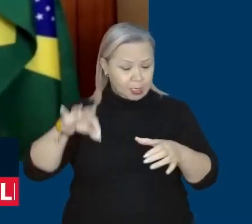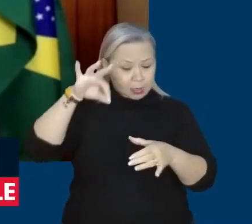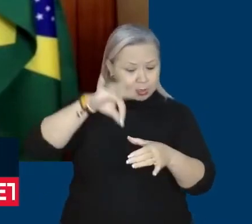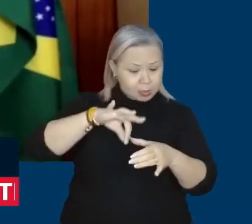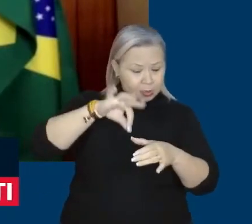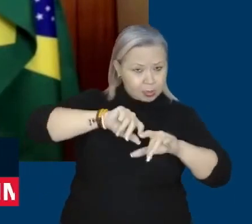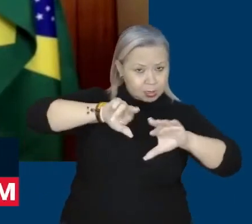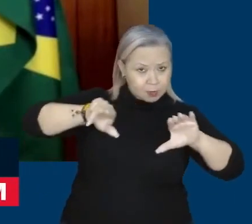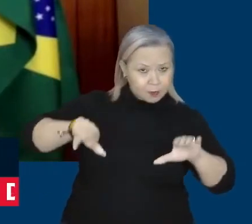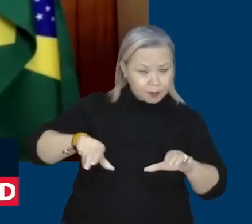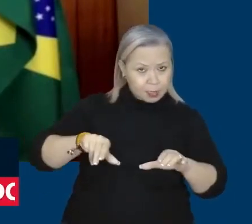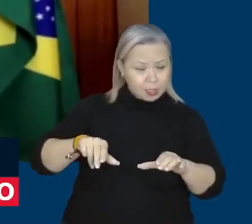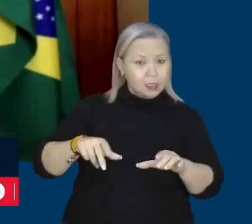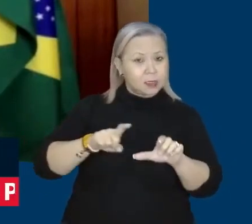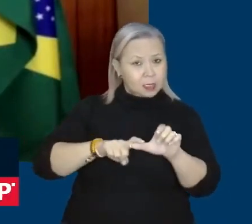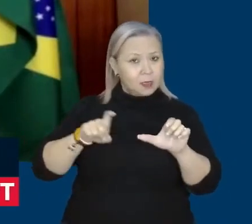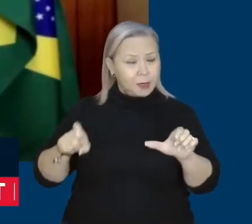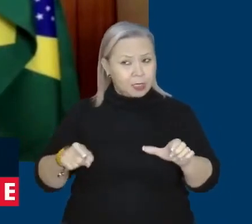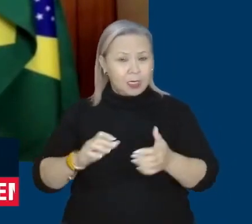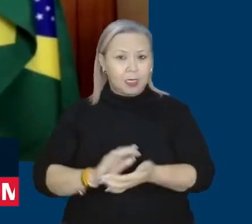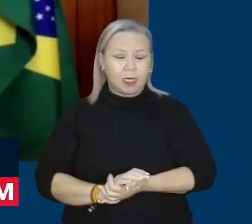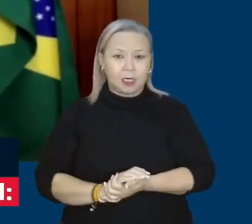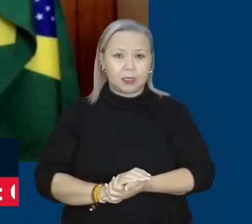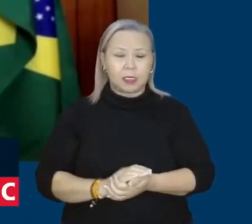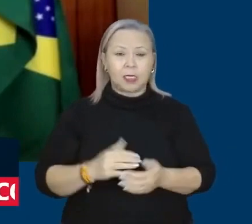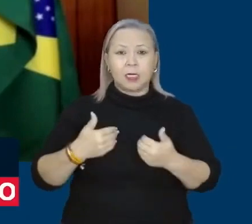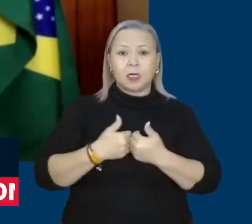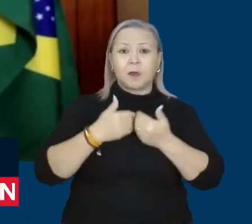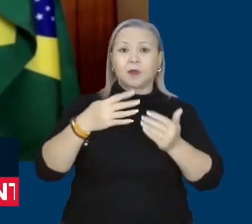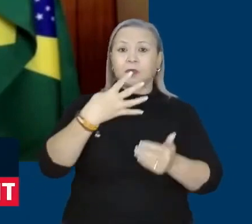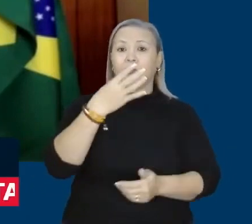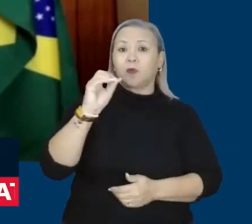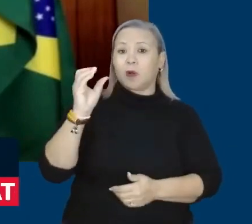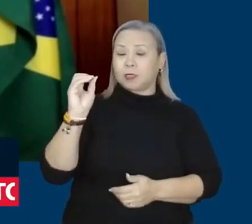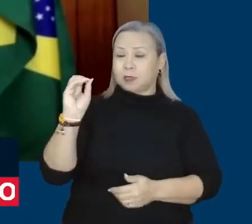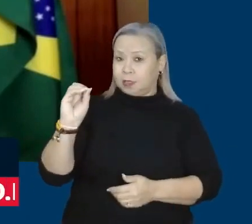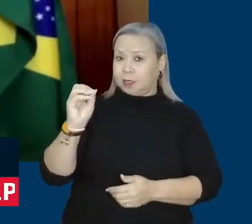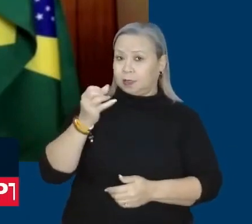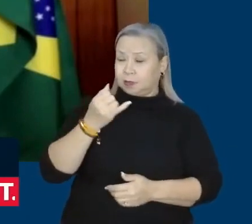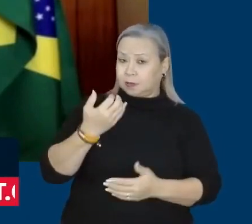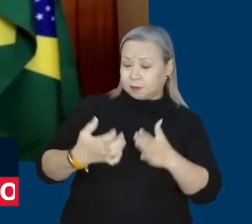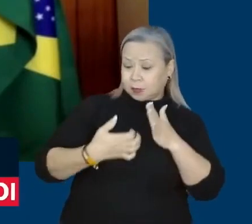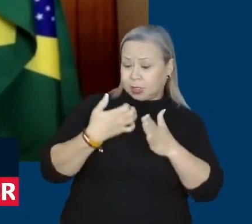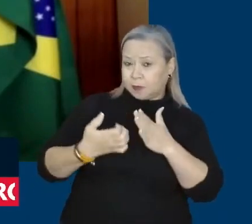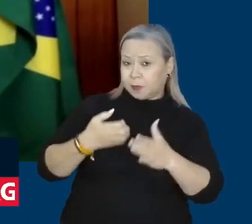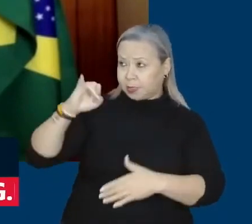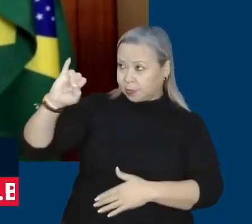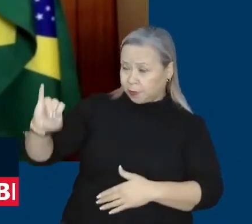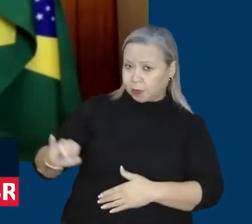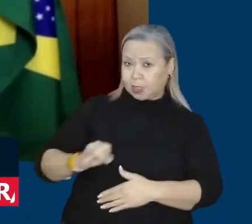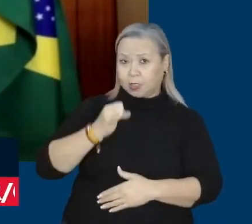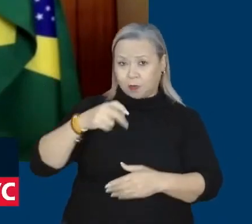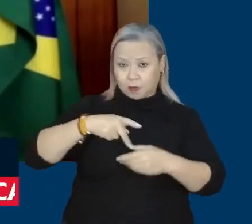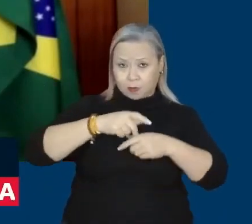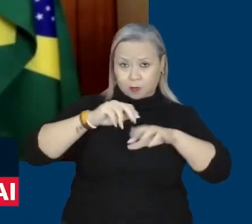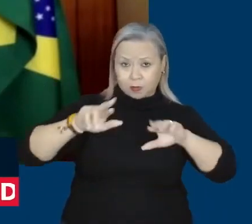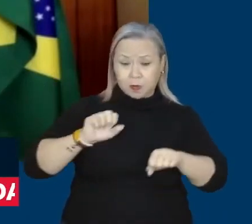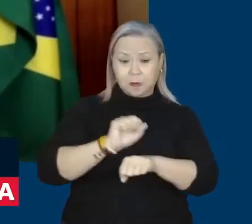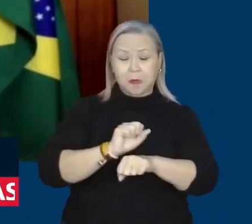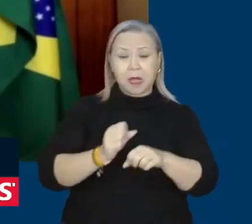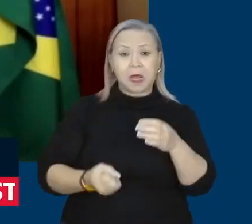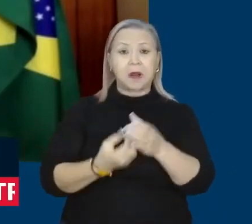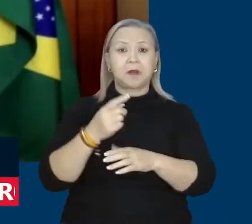né? Para justificar a abertura para 400 empresas importadoras de combustíveis e derivados, pararam de